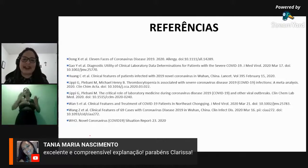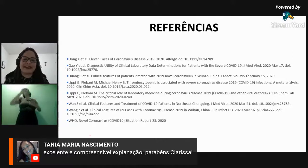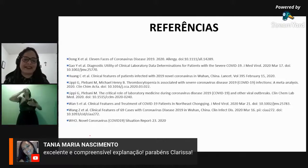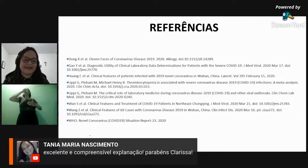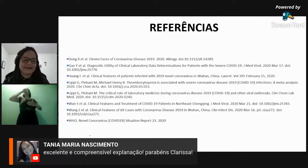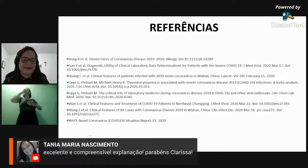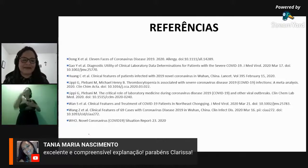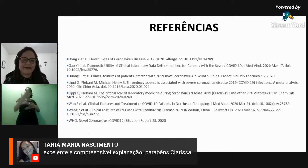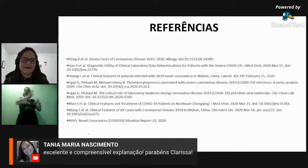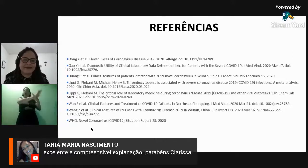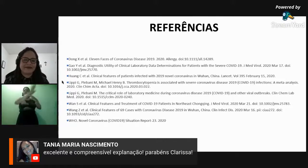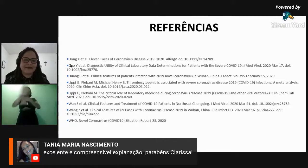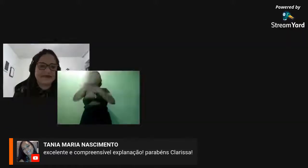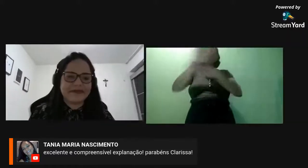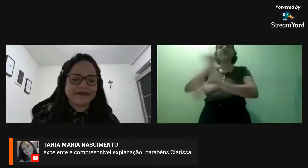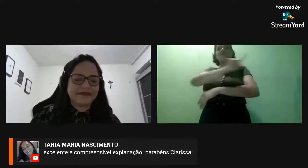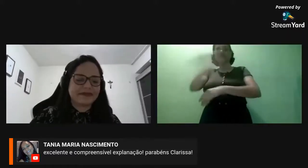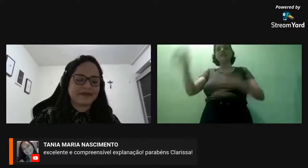Muito obrigada.